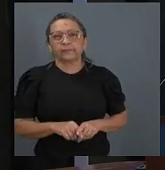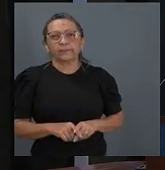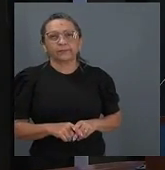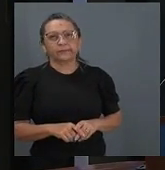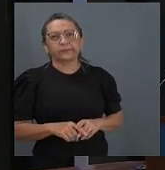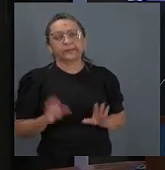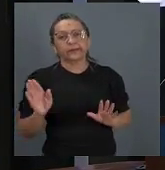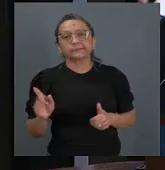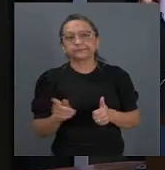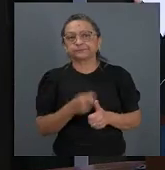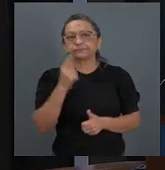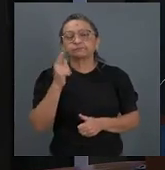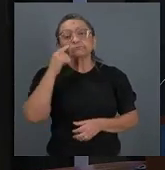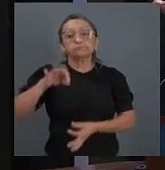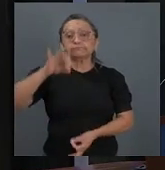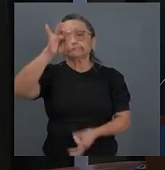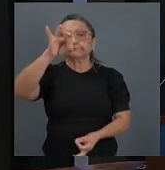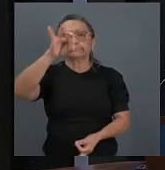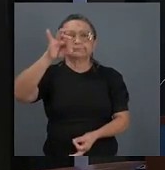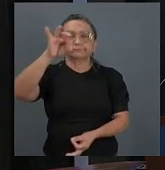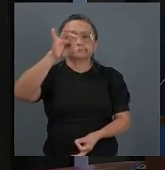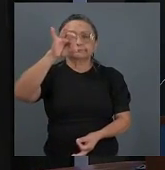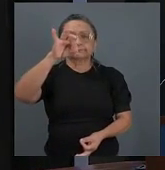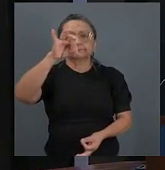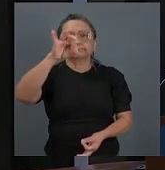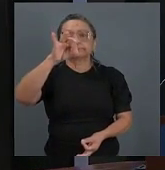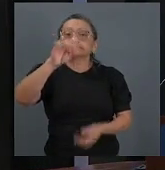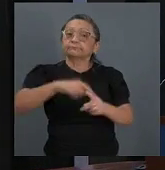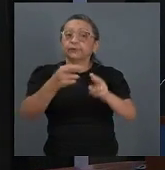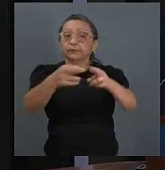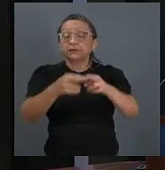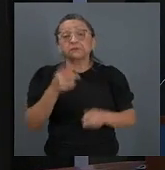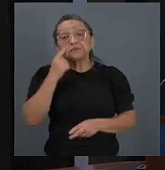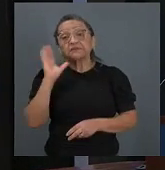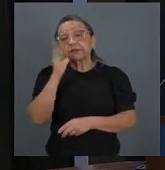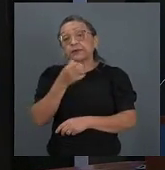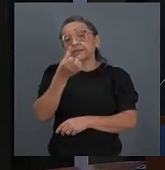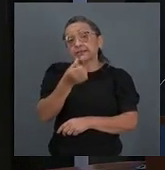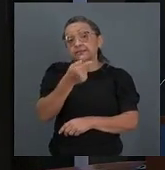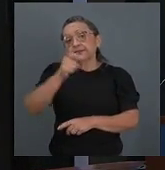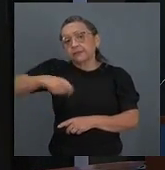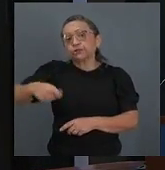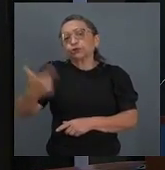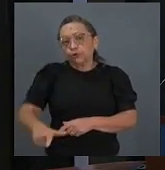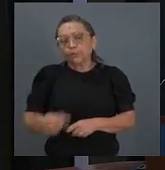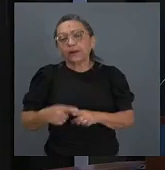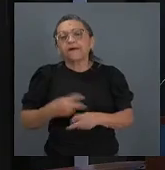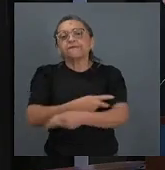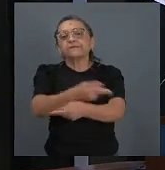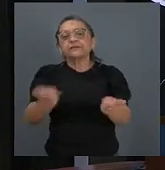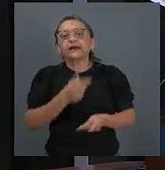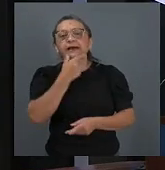Em primeiro lugar, está aqui mais um requerimento, vamos ver se vai demorar 6 meses, 7 meses de novo, para visitar o